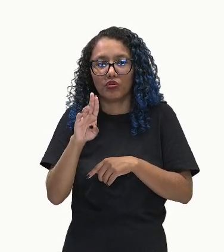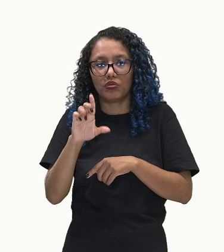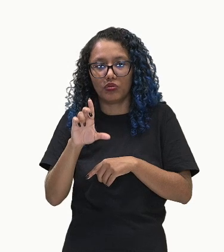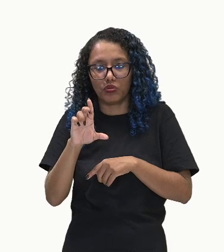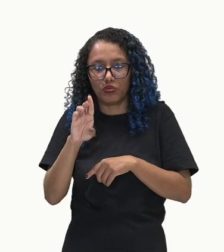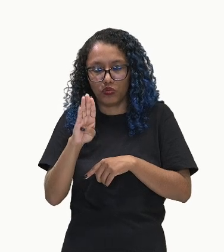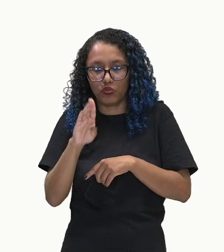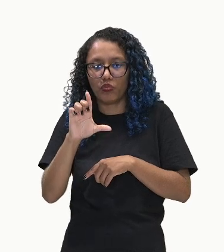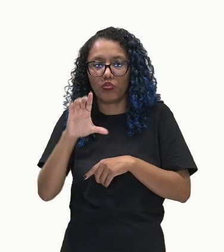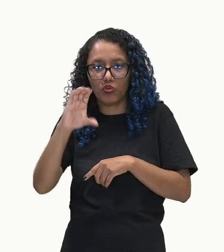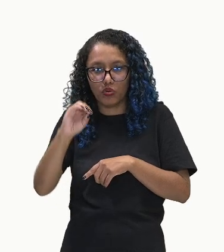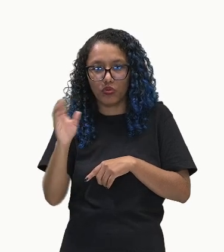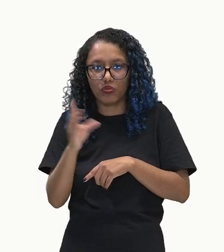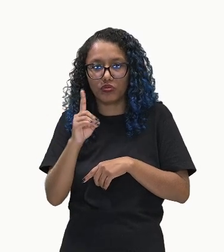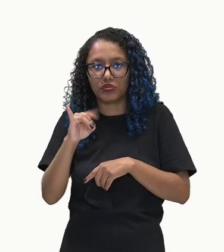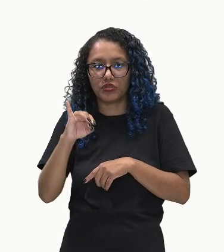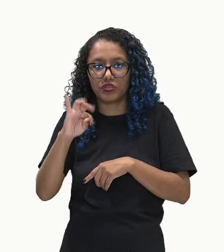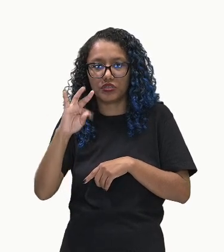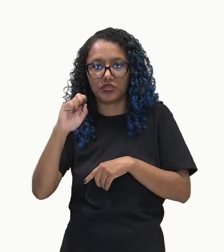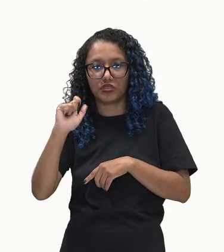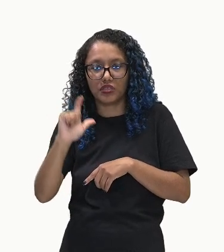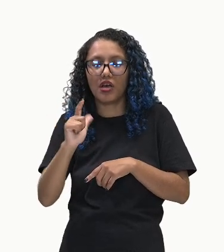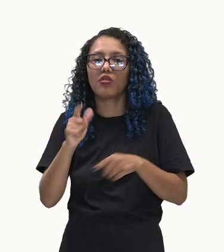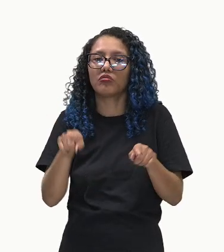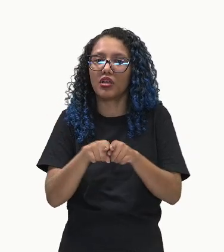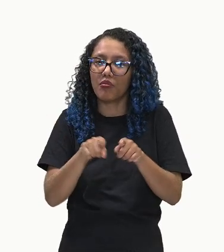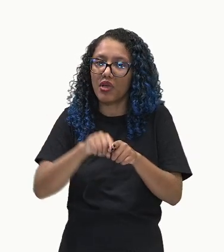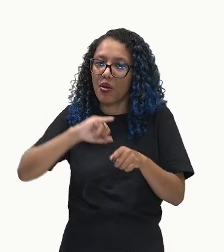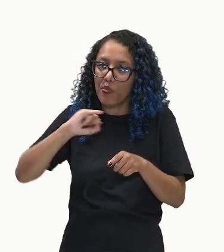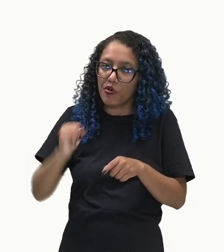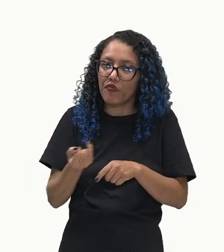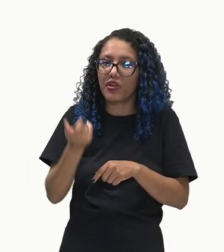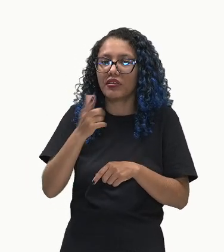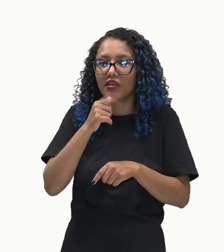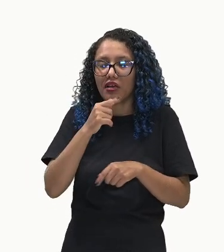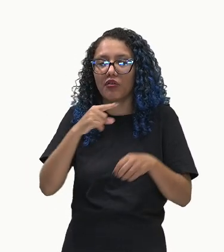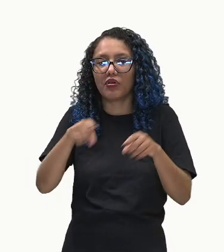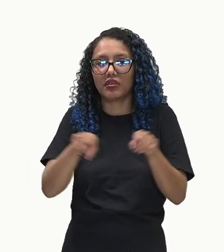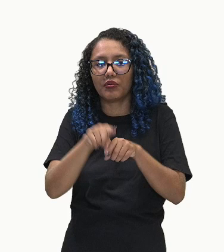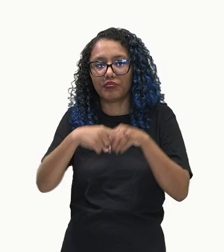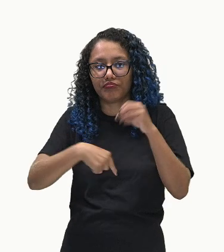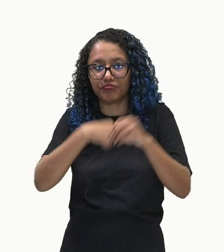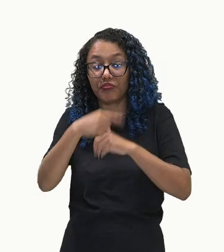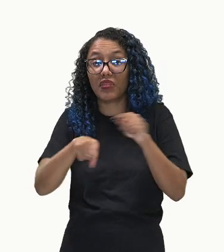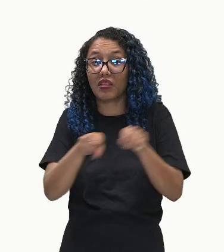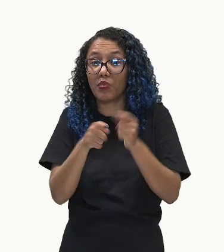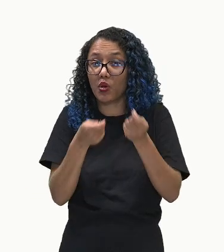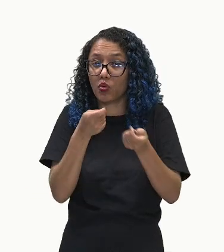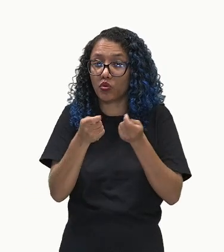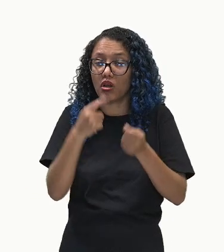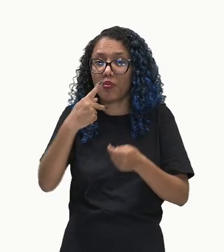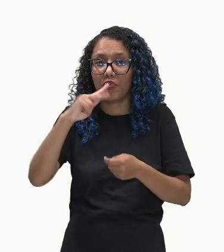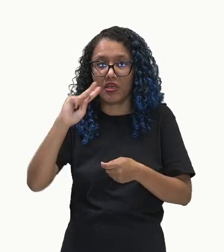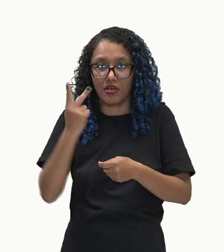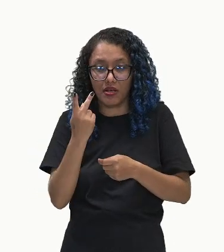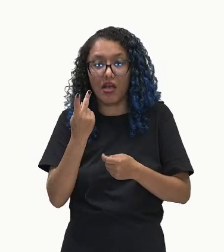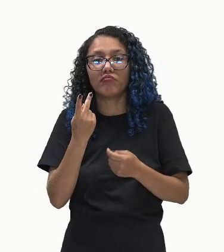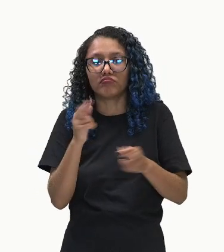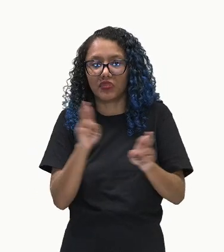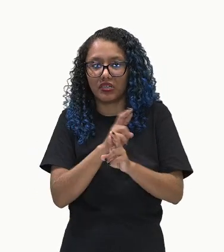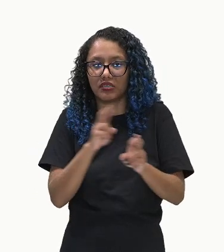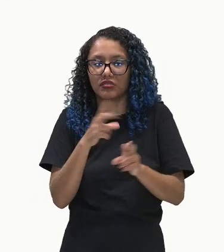demais íons, regulando o pH, que está relacionado com a acidez